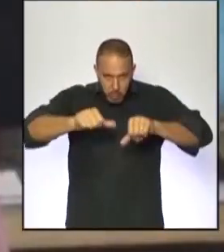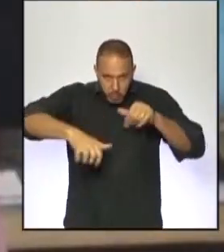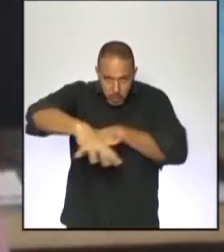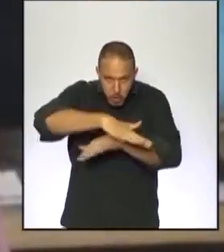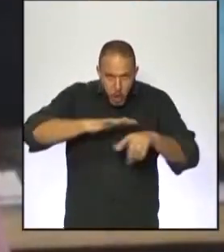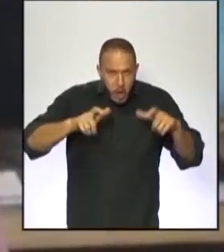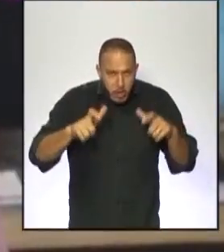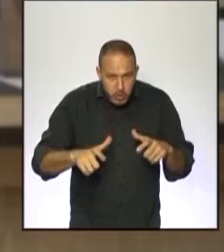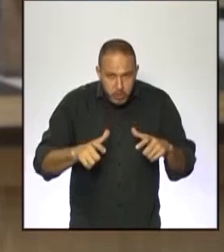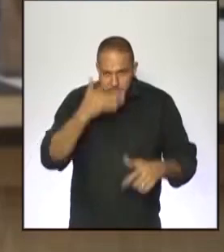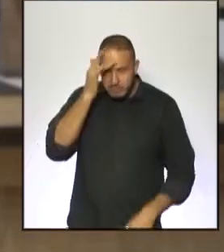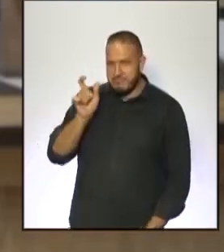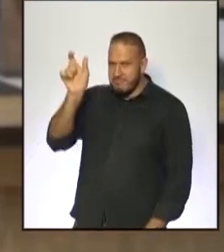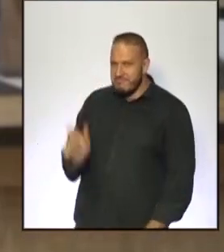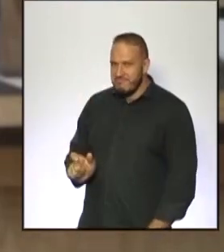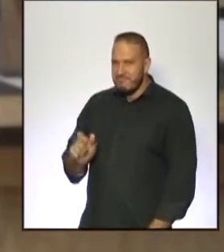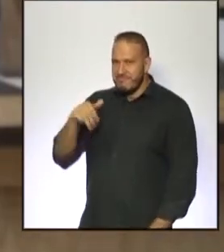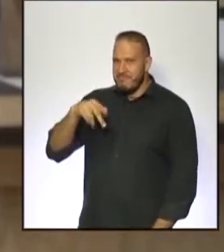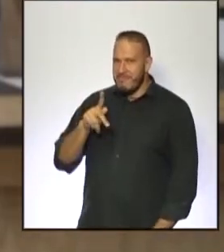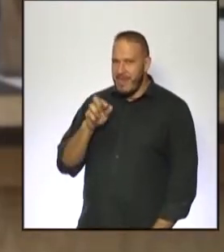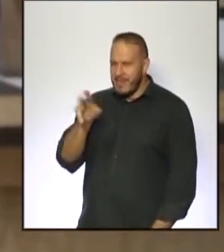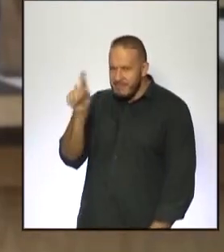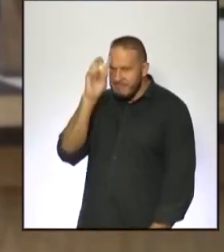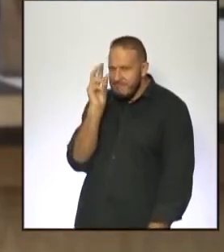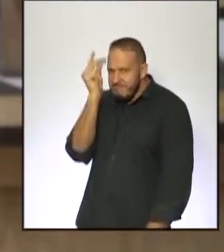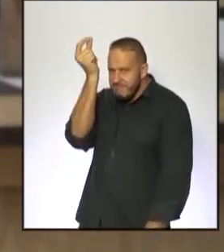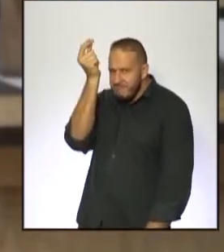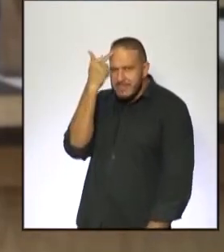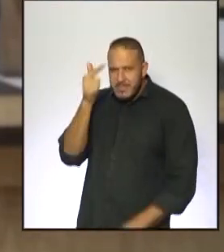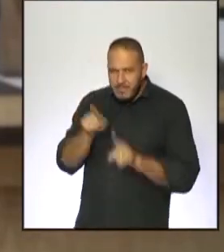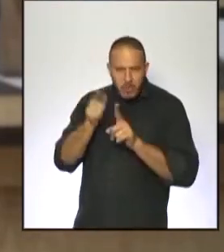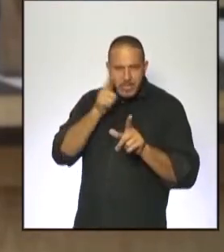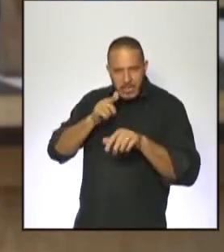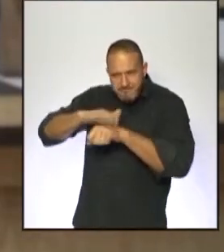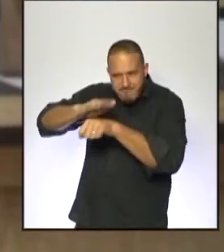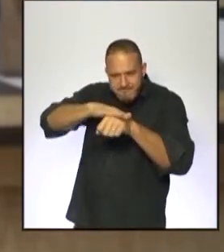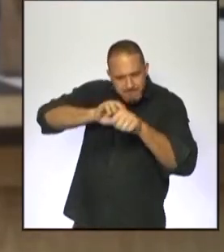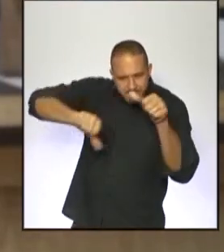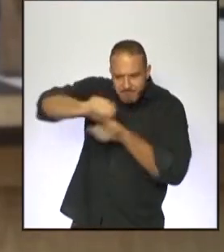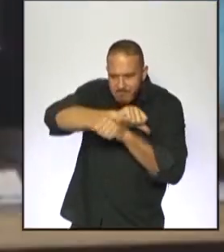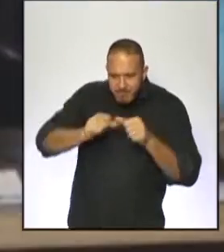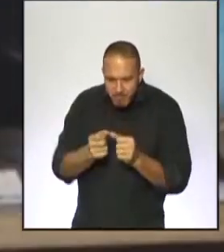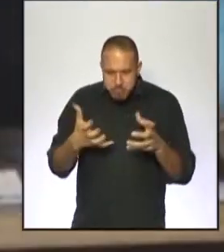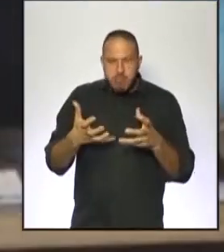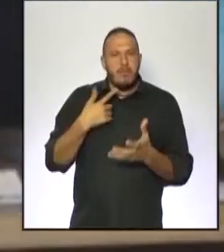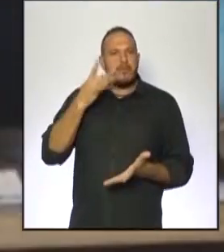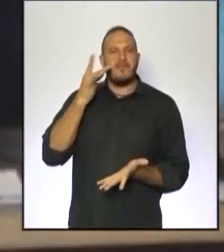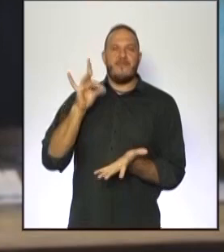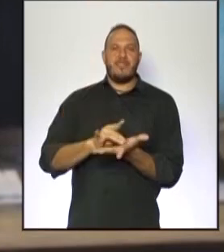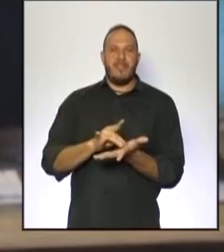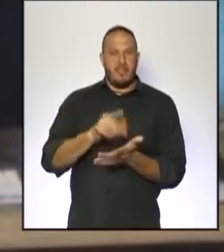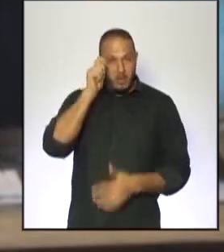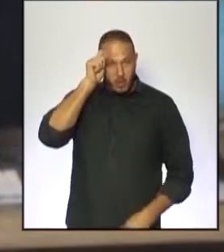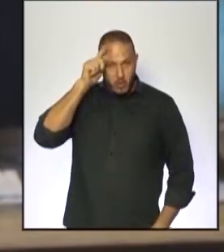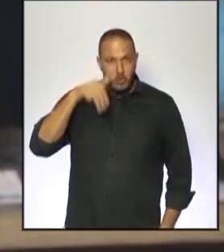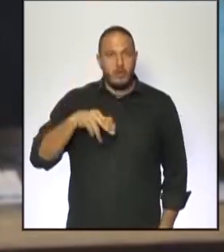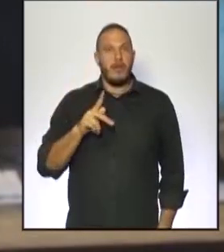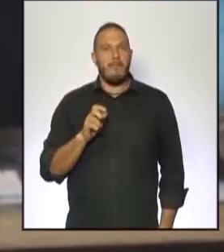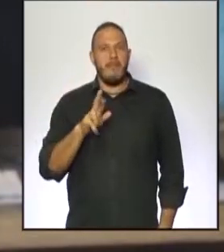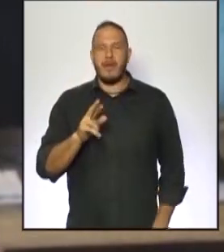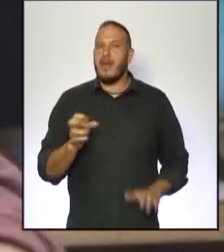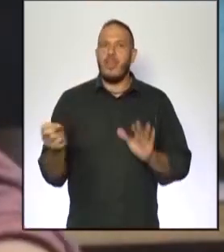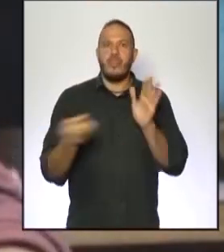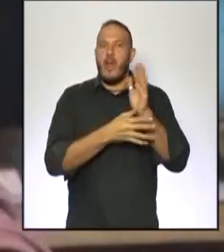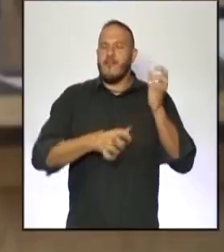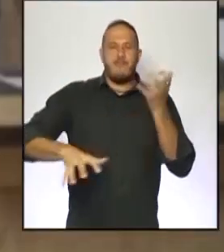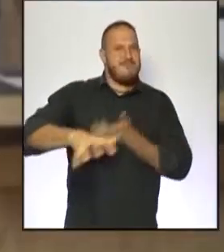são os makers, os caras que têm as ideias e a transformam em realidade. A cultura maker é a nova